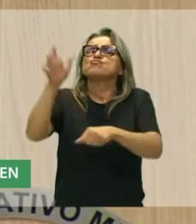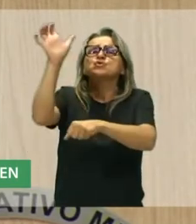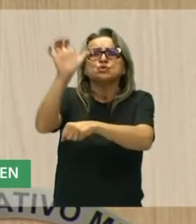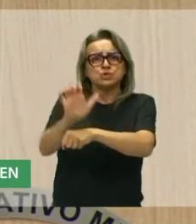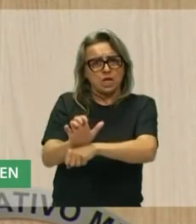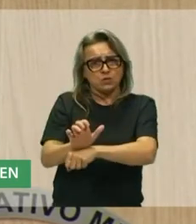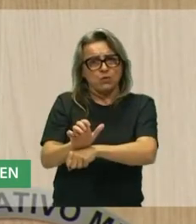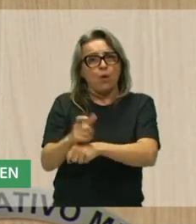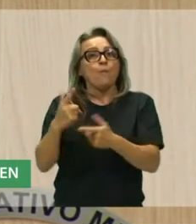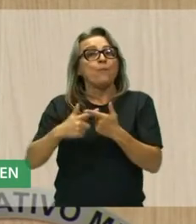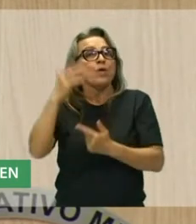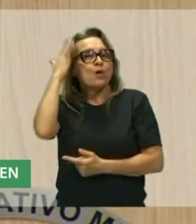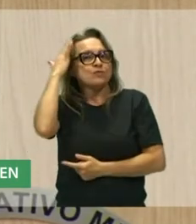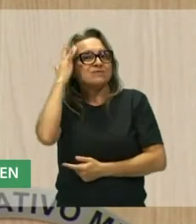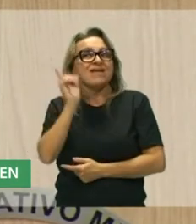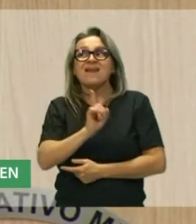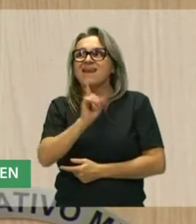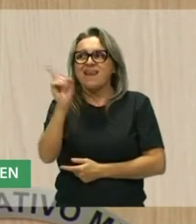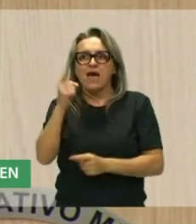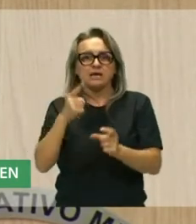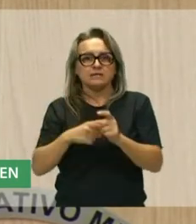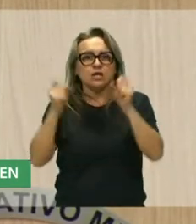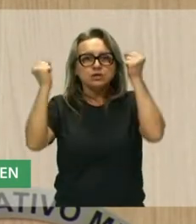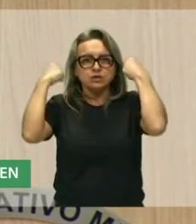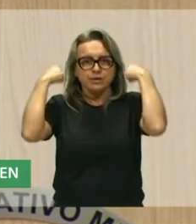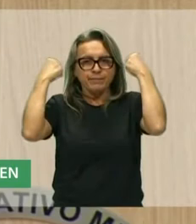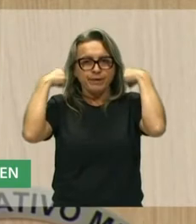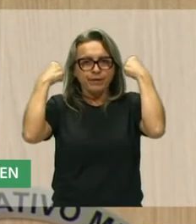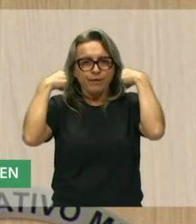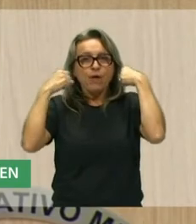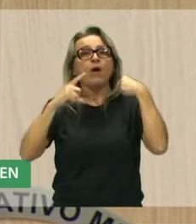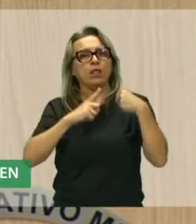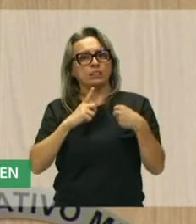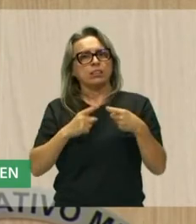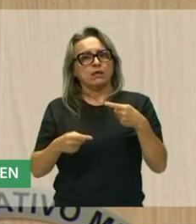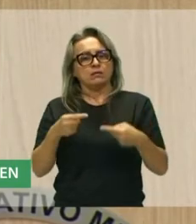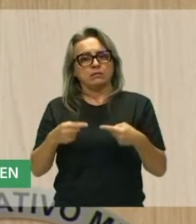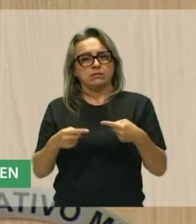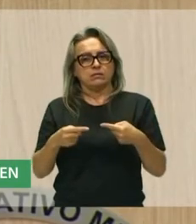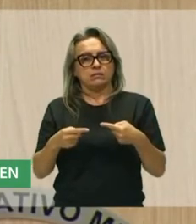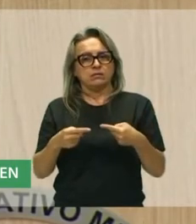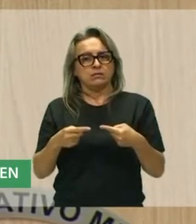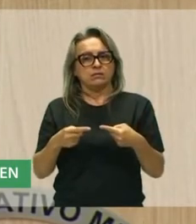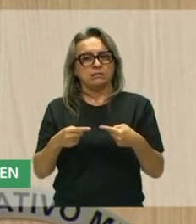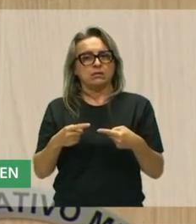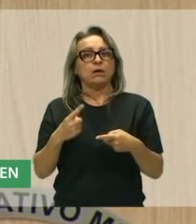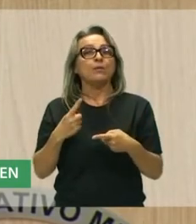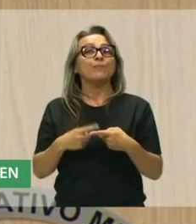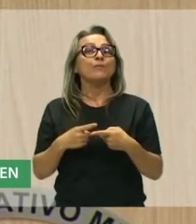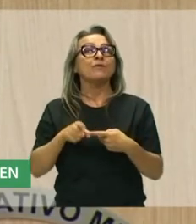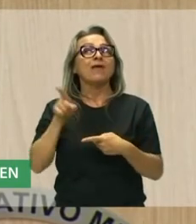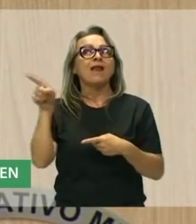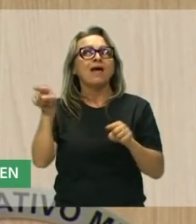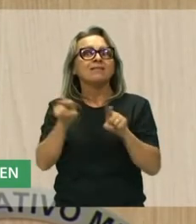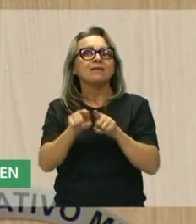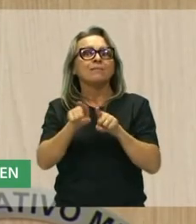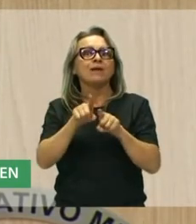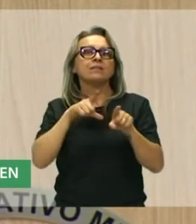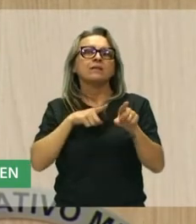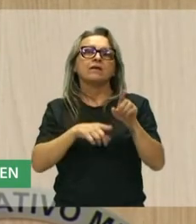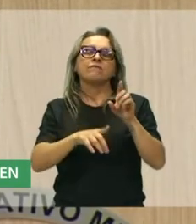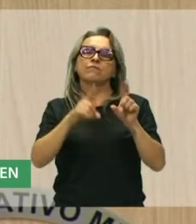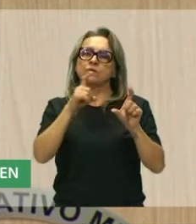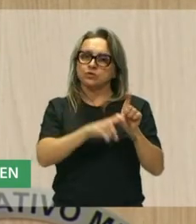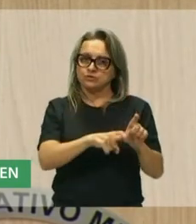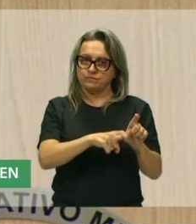essa discussão, porque também estava tendo um déficit. Imagine se a senhora ficar quietinha lá, só trabalhando, essa dívida